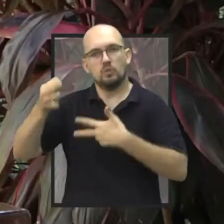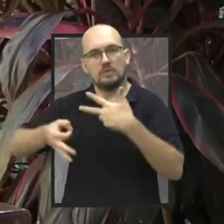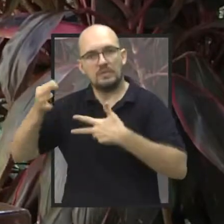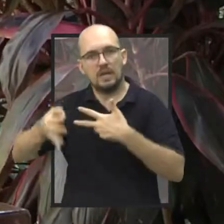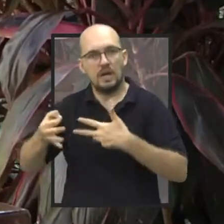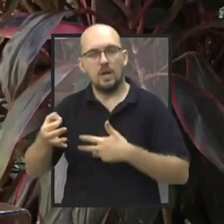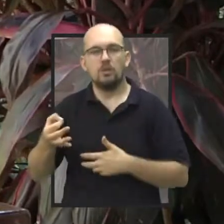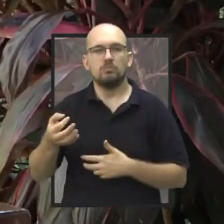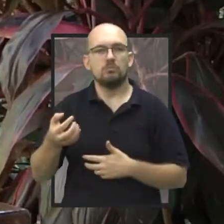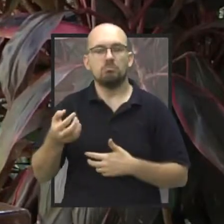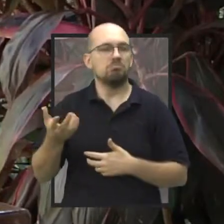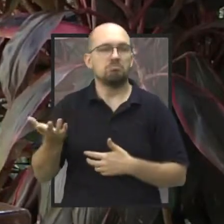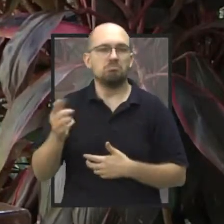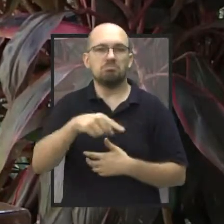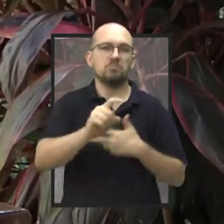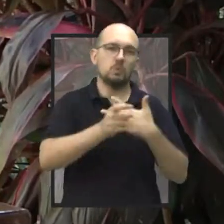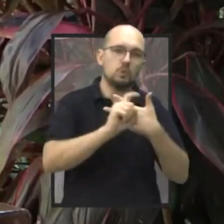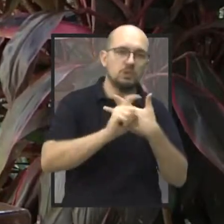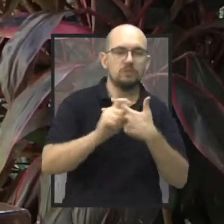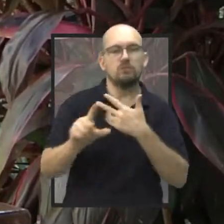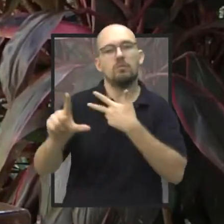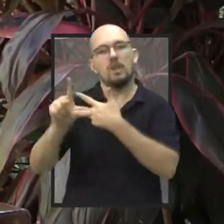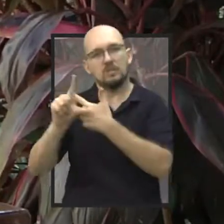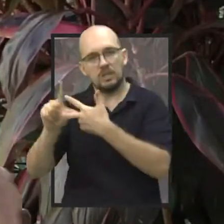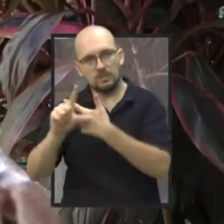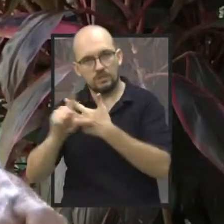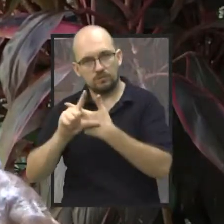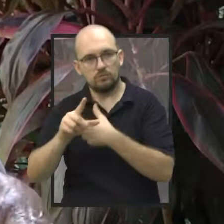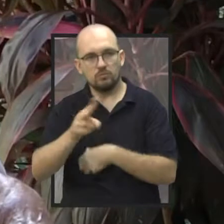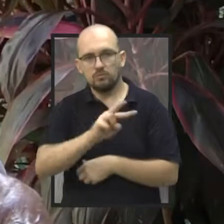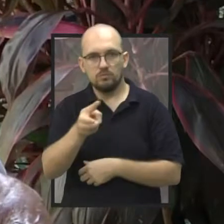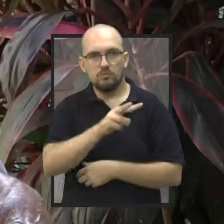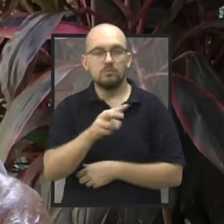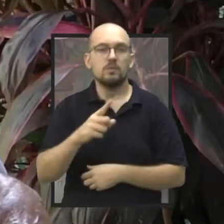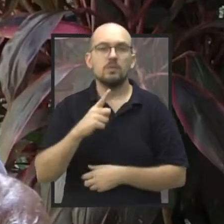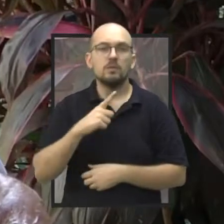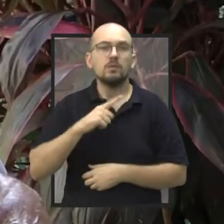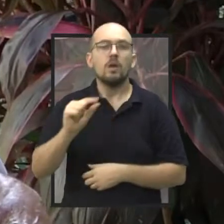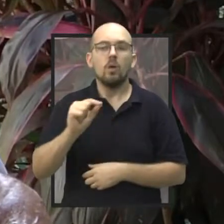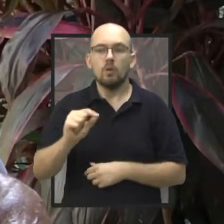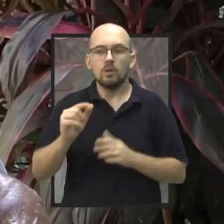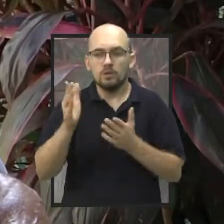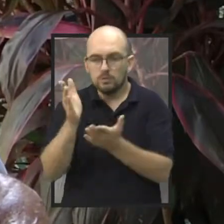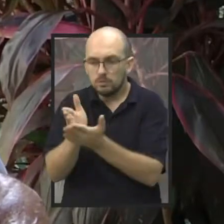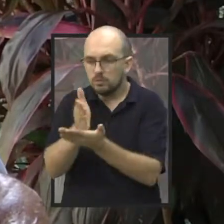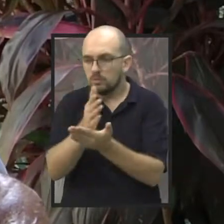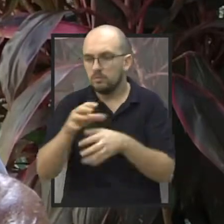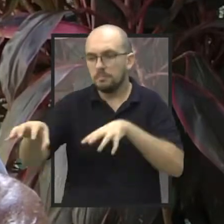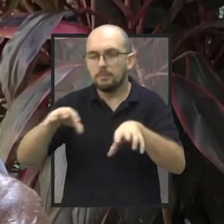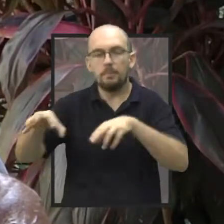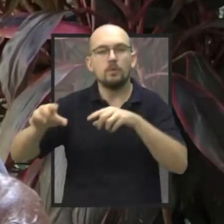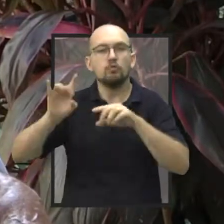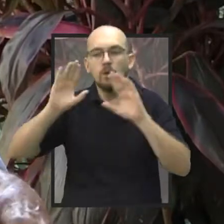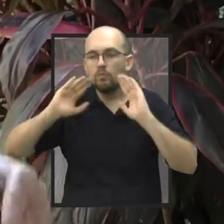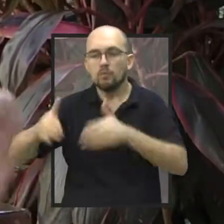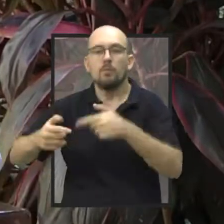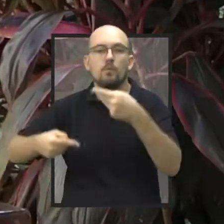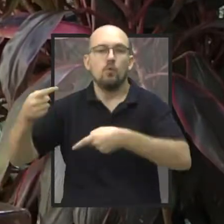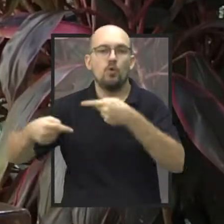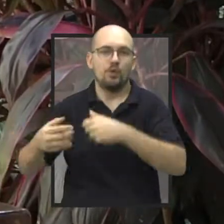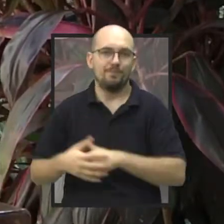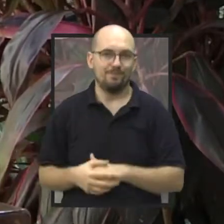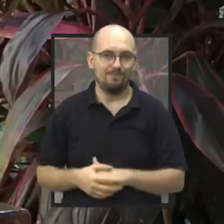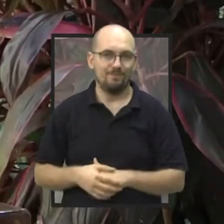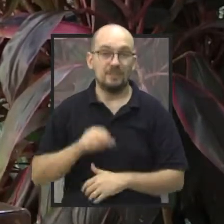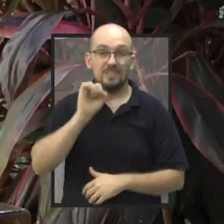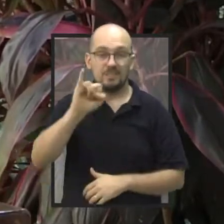judiciário, aliás, tanto o executivo como o legislativo, eles estão distritos à execução política. Então,